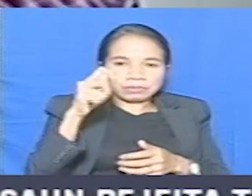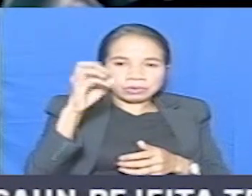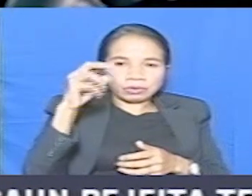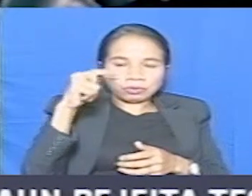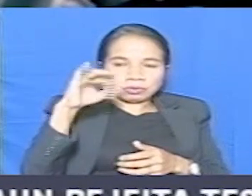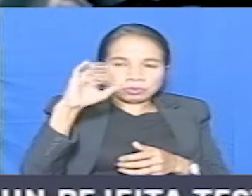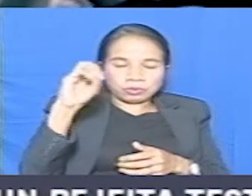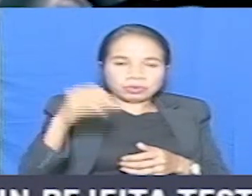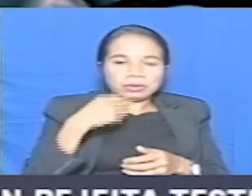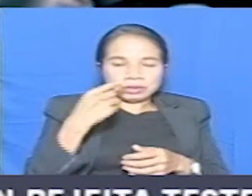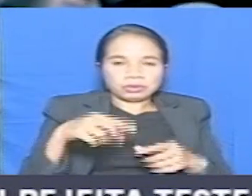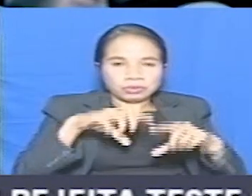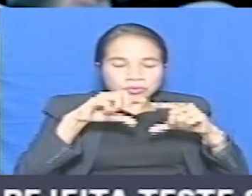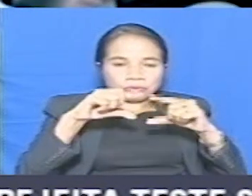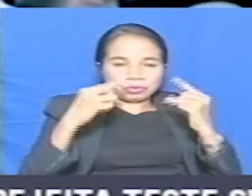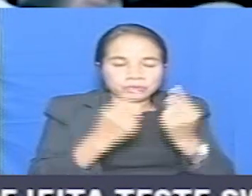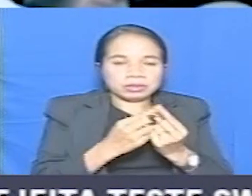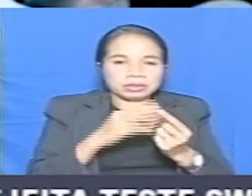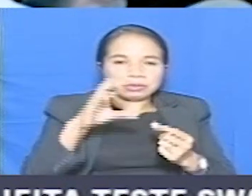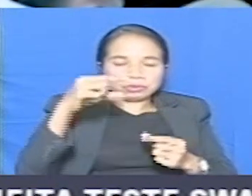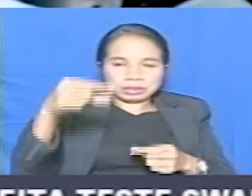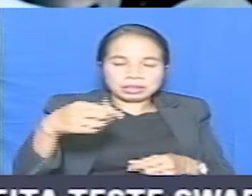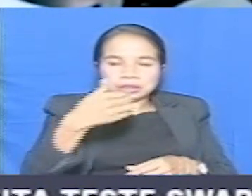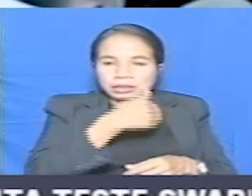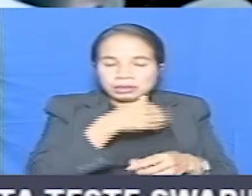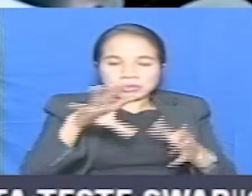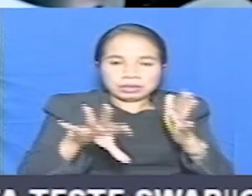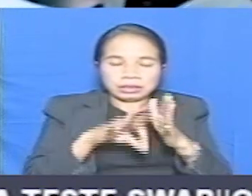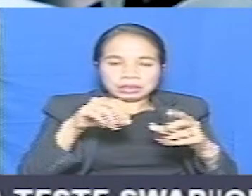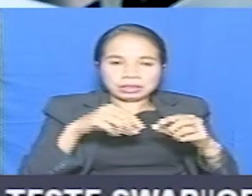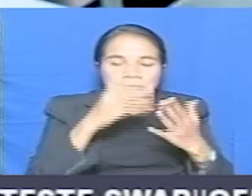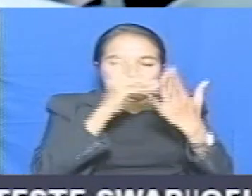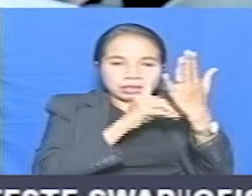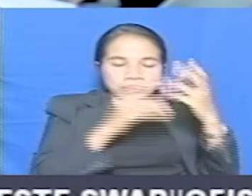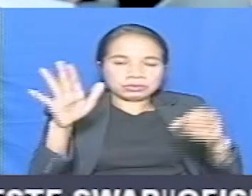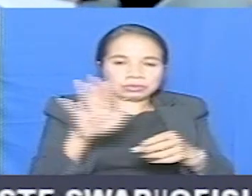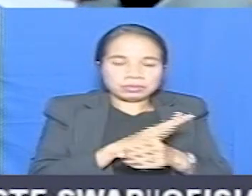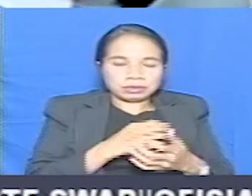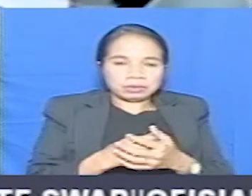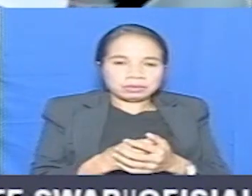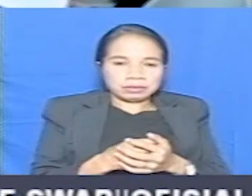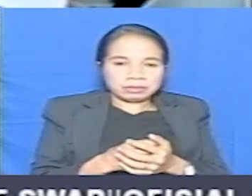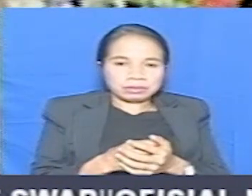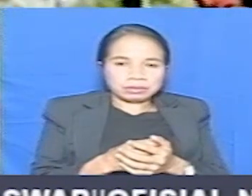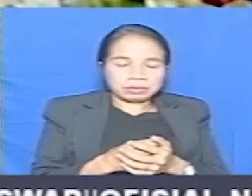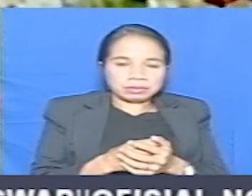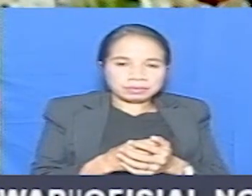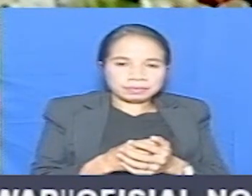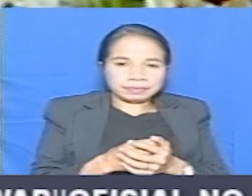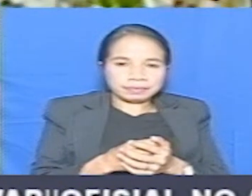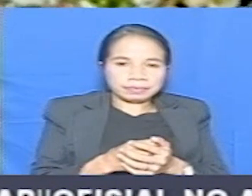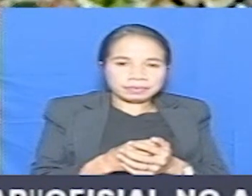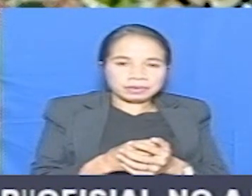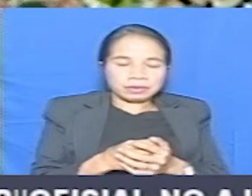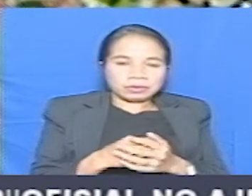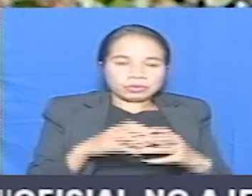informa. Comissão G se deu retan dados concreto, russi parte relevante. Ba António Verdial,